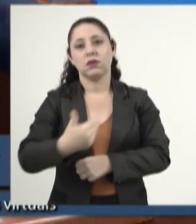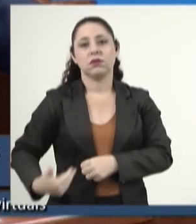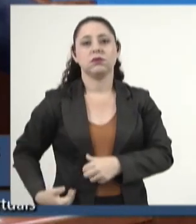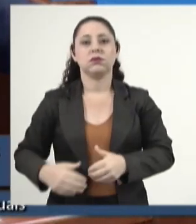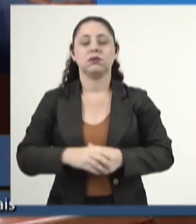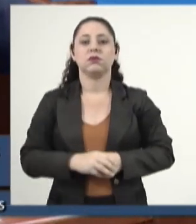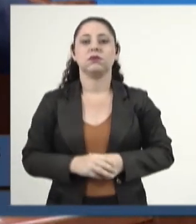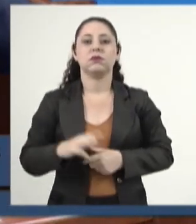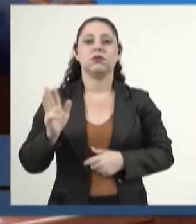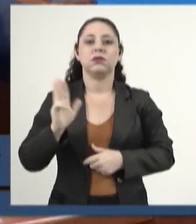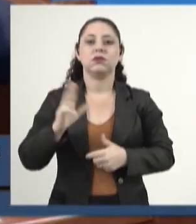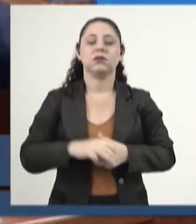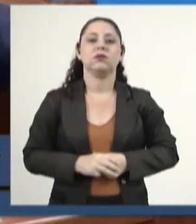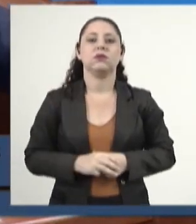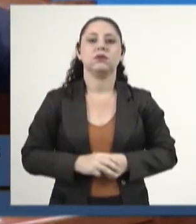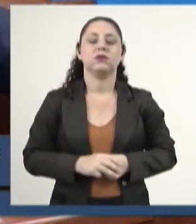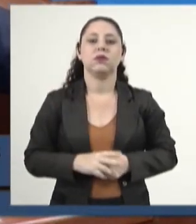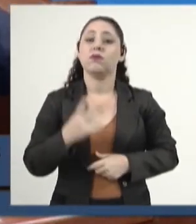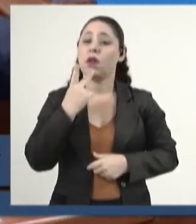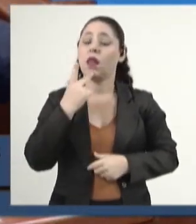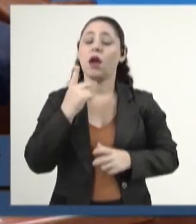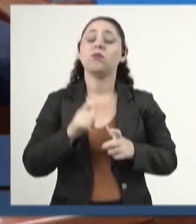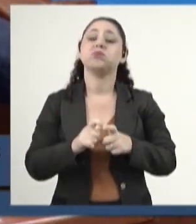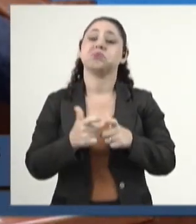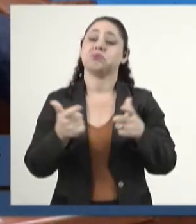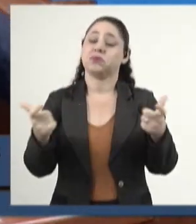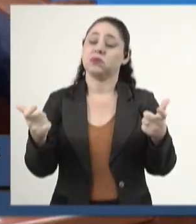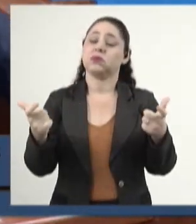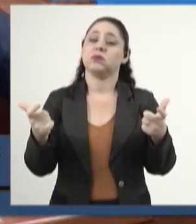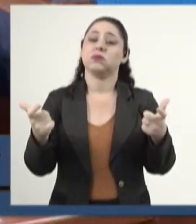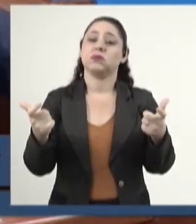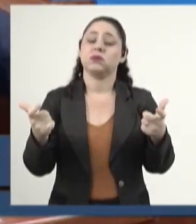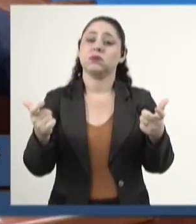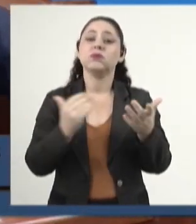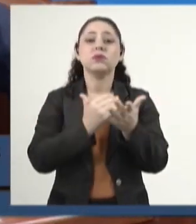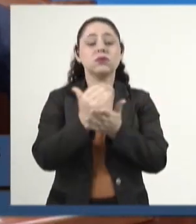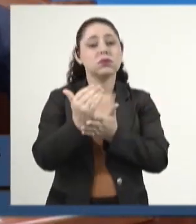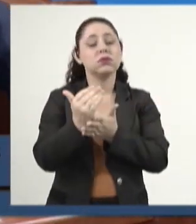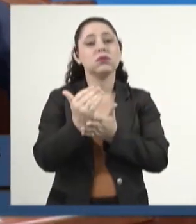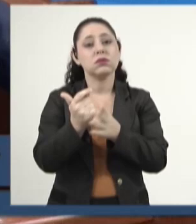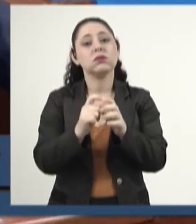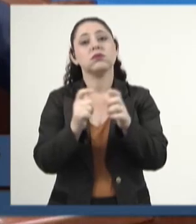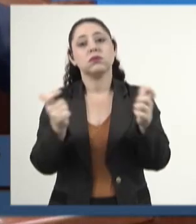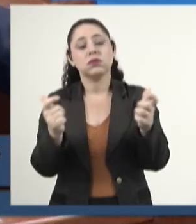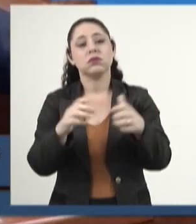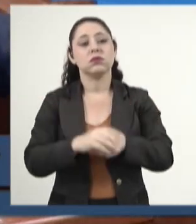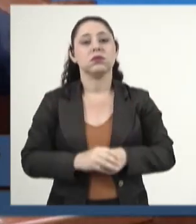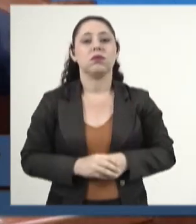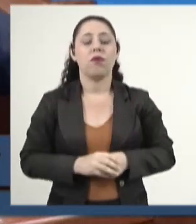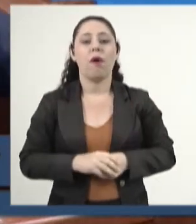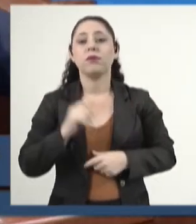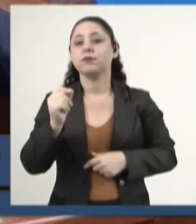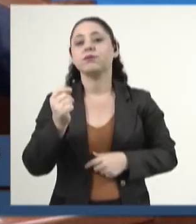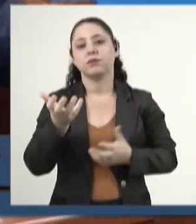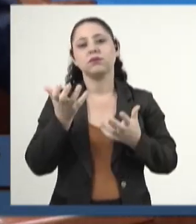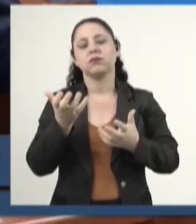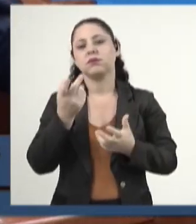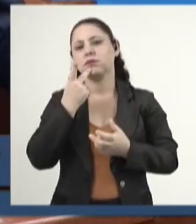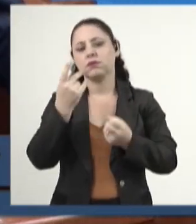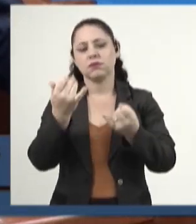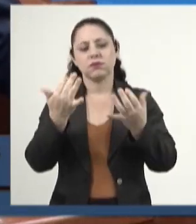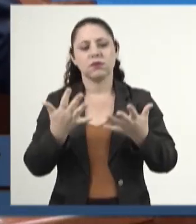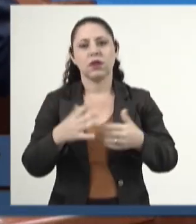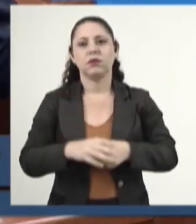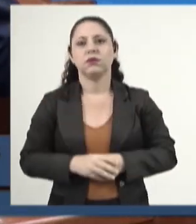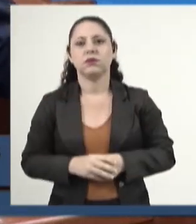Lula, já o ano passado, começou a dar sinais de crescimento. Começou a dar sinais de crescimento. E era isso que eu queria colocar